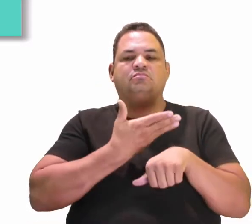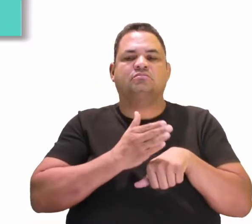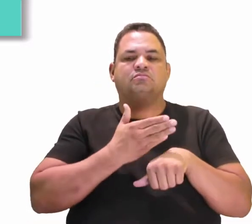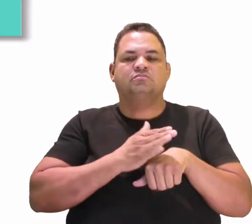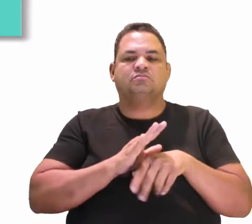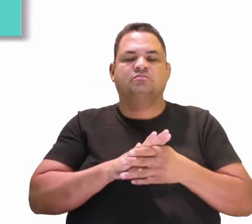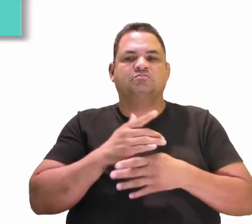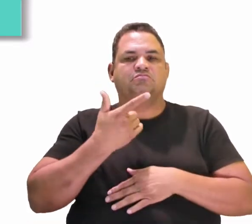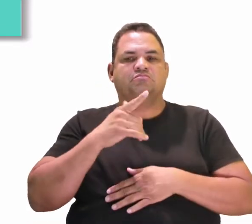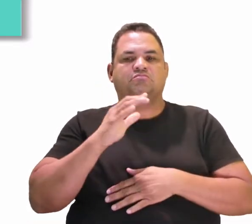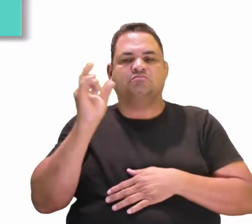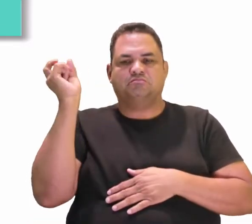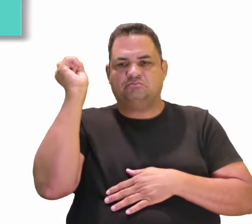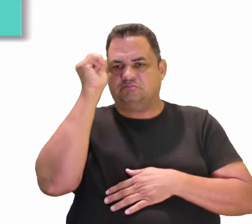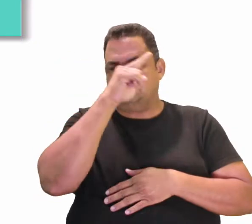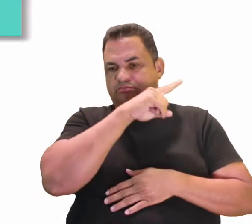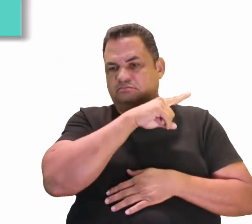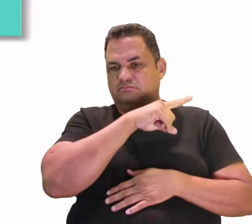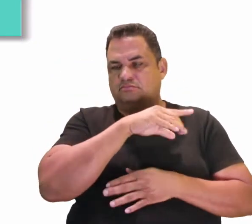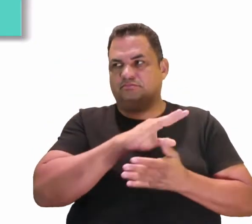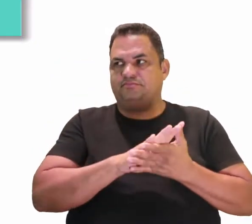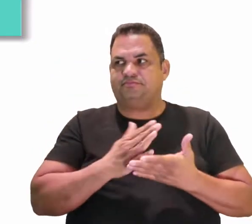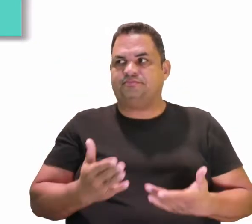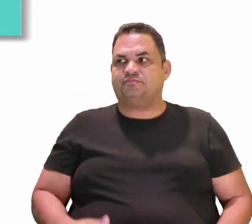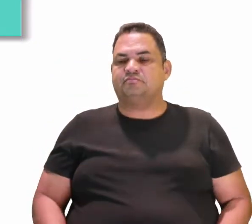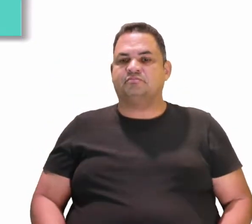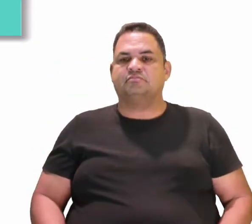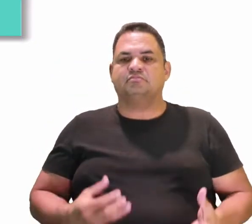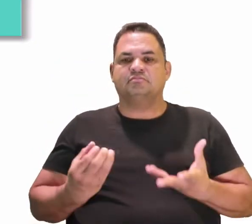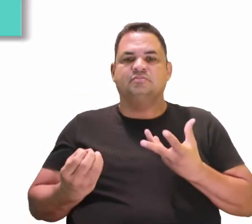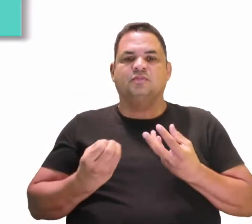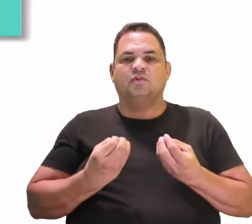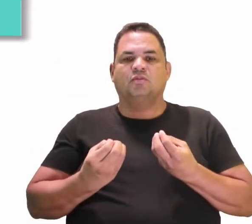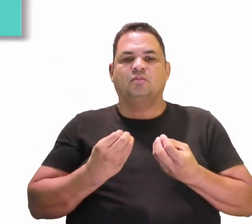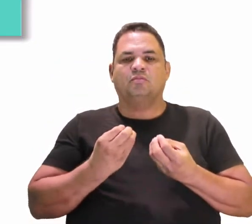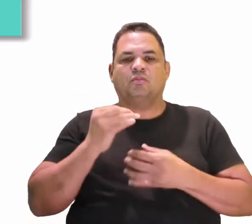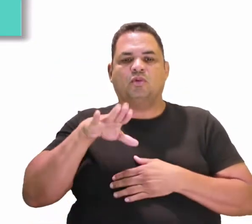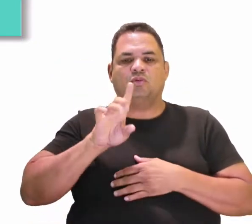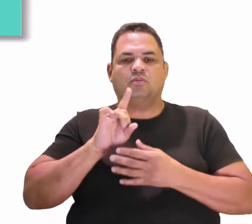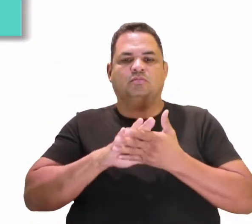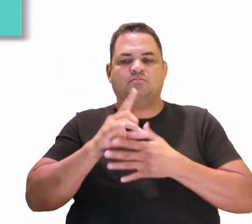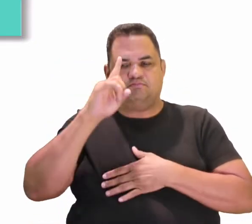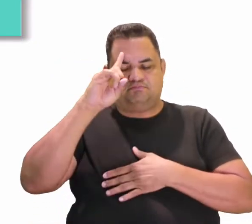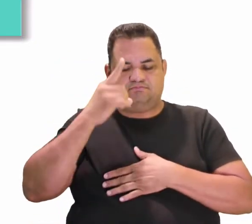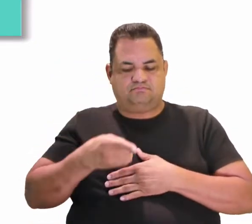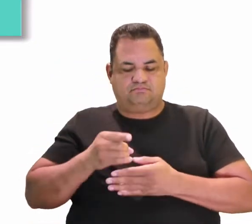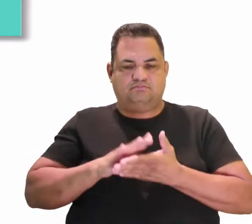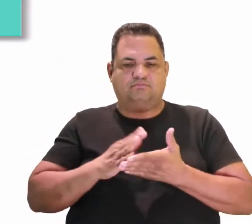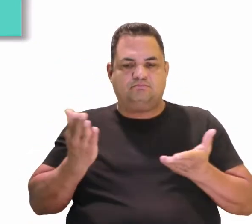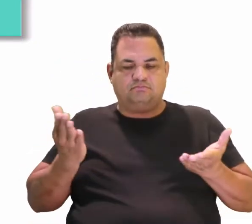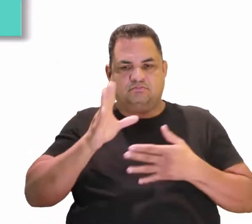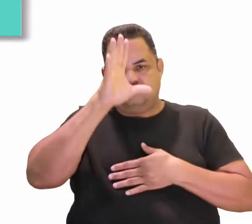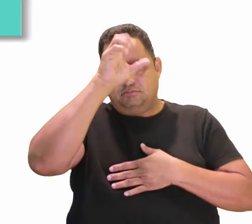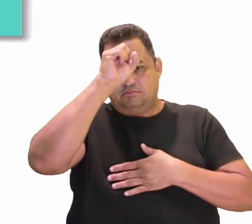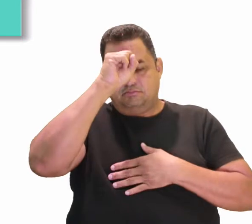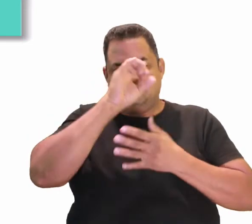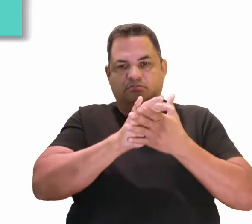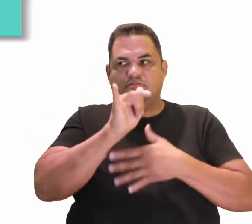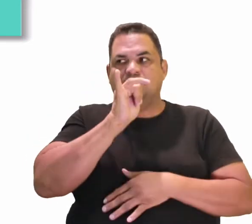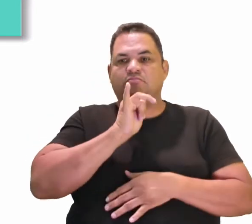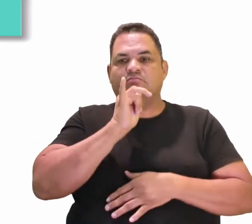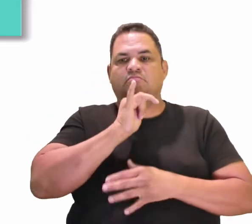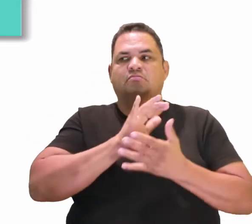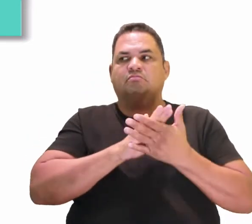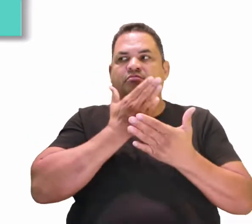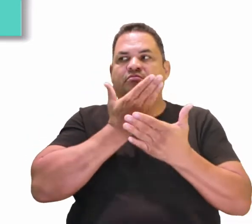prático, não tem dificuldade no modo imperativo. E a gente vai aprender isso usando muitos exemplos durante a